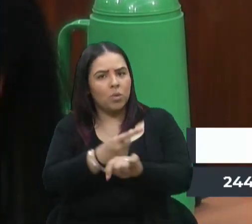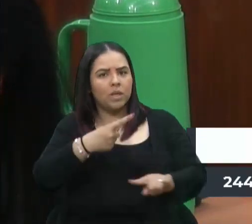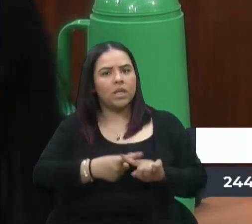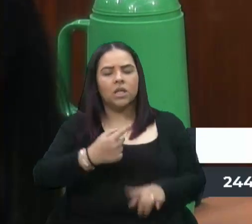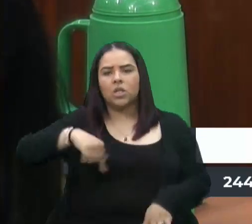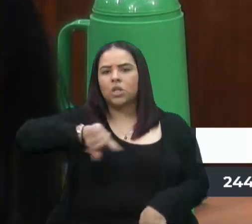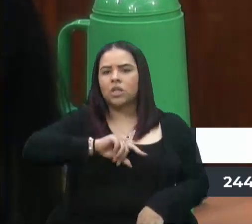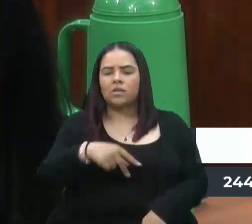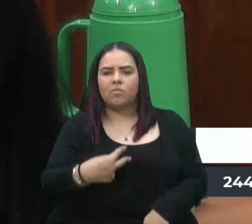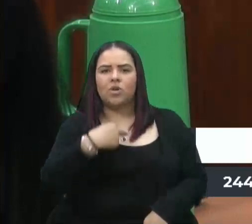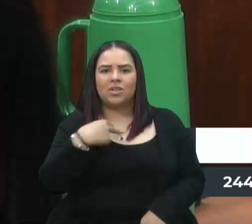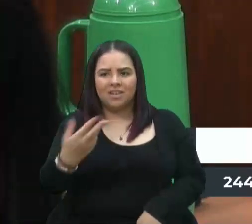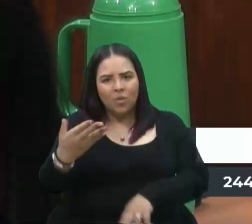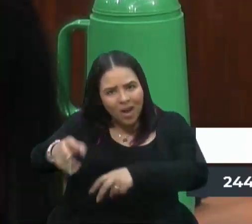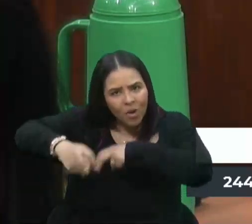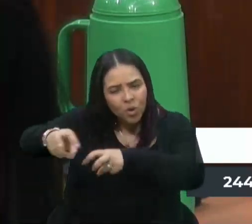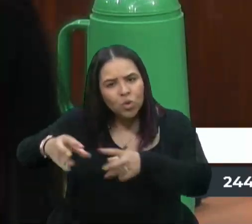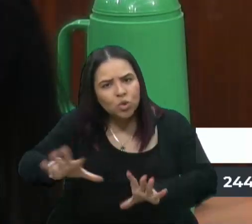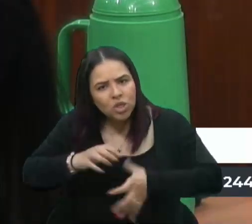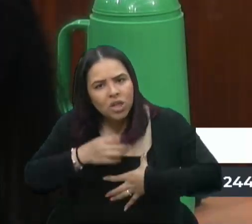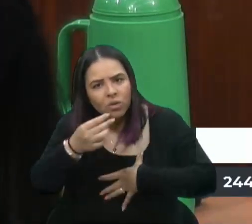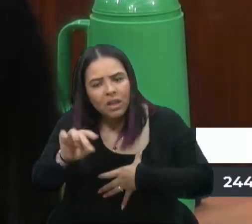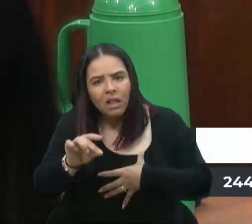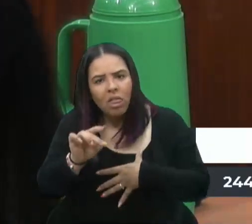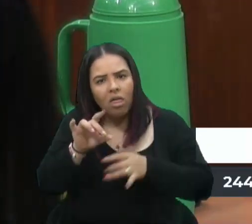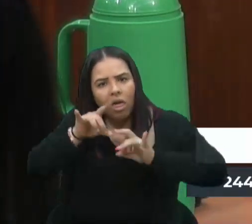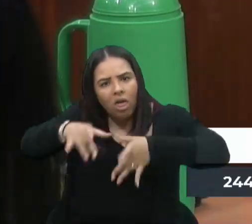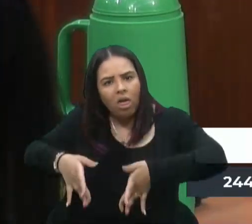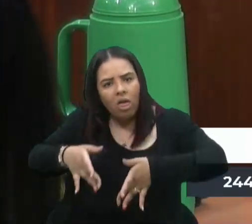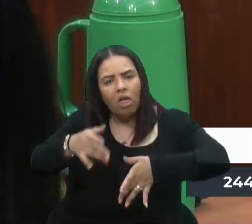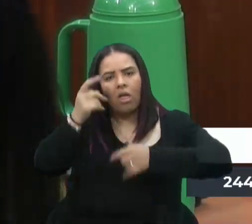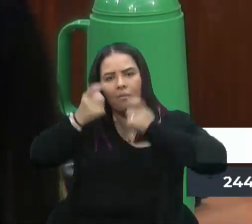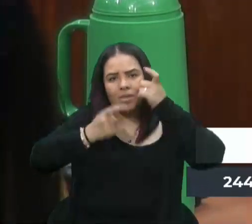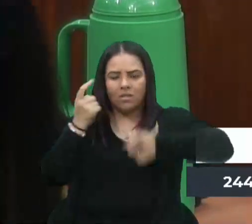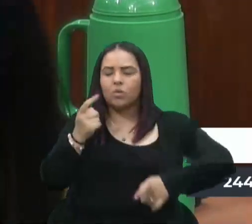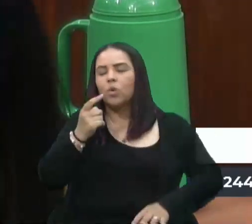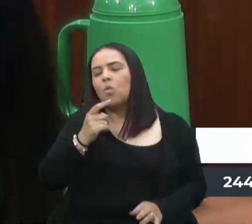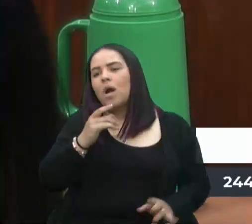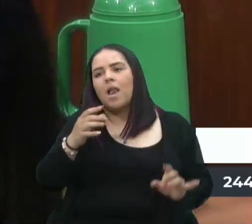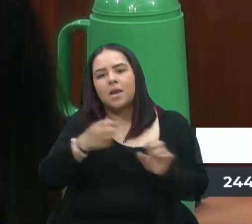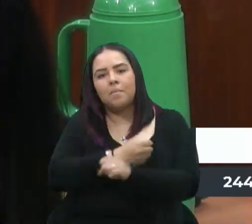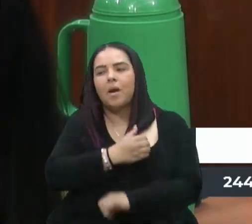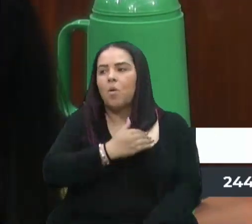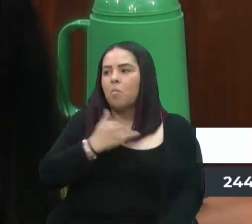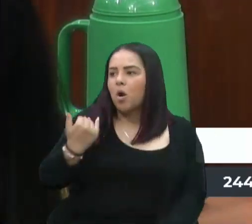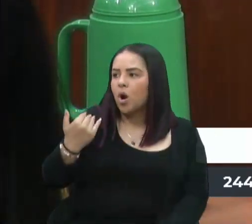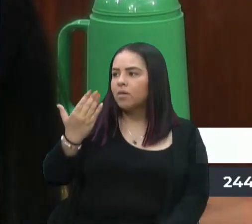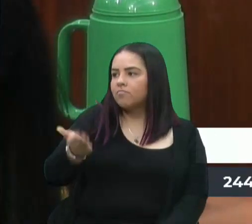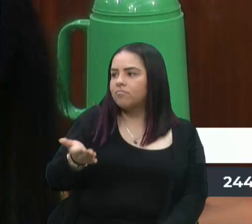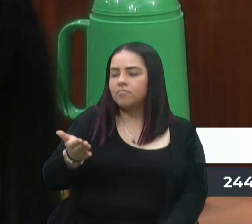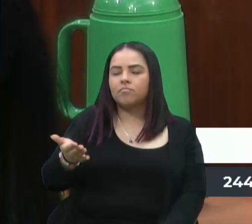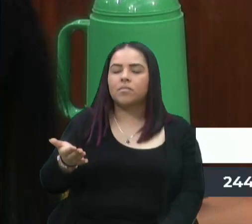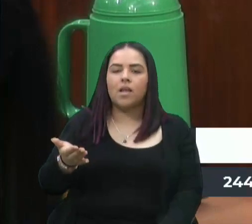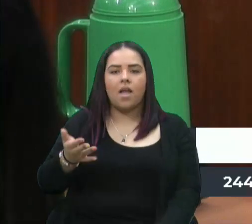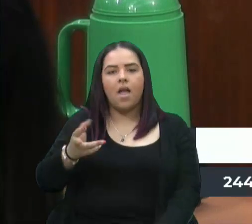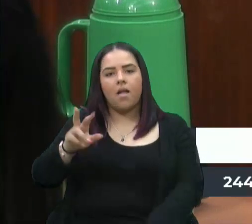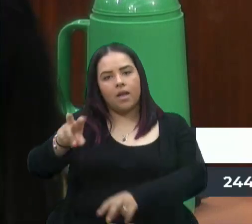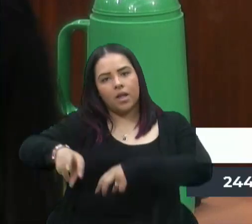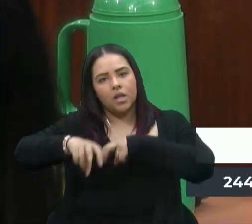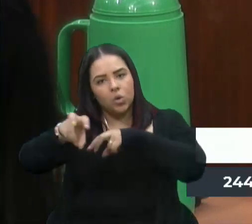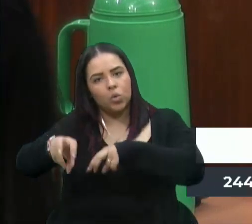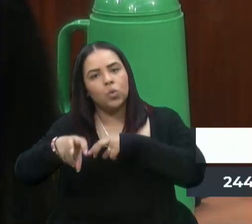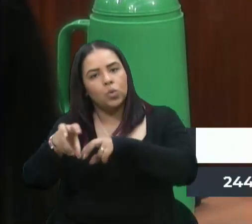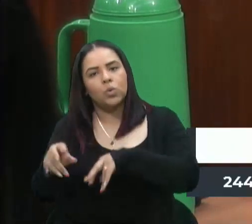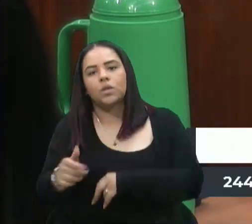deixar o agricultor da forma como eles estão vivendo. Preocupação com o animal morre, que a agricultura não tem